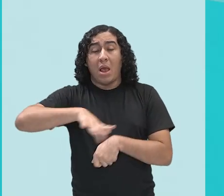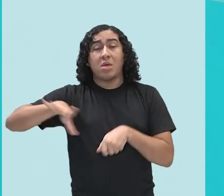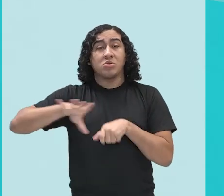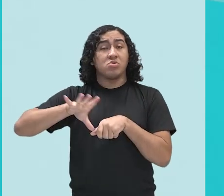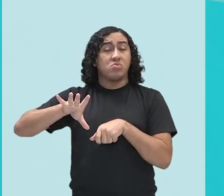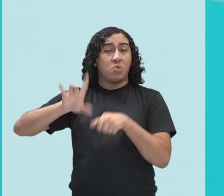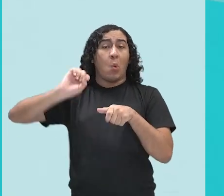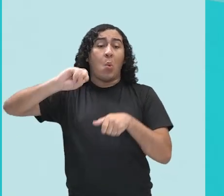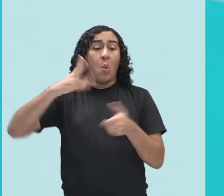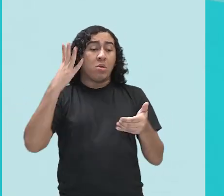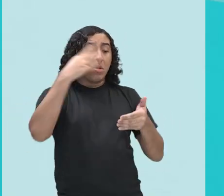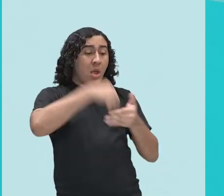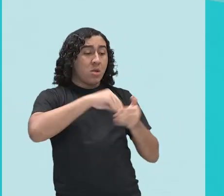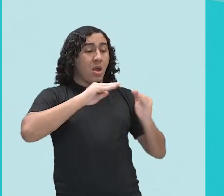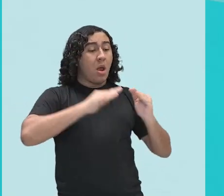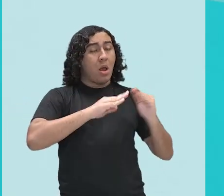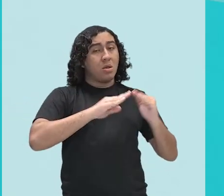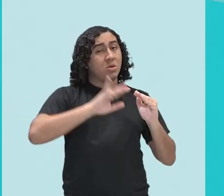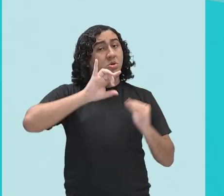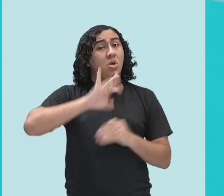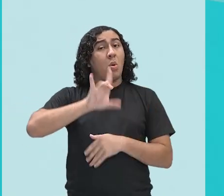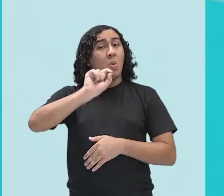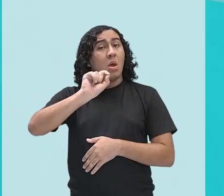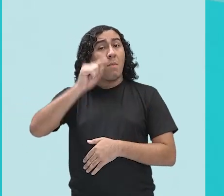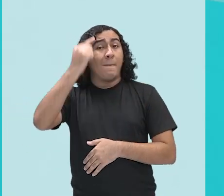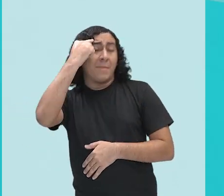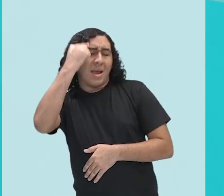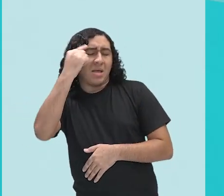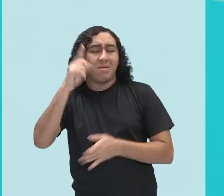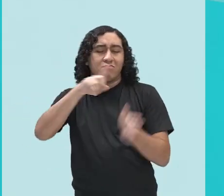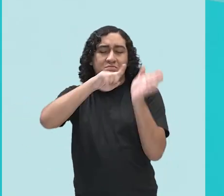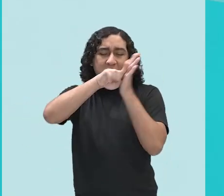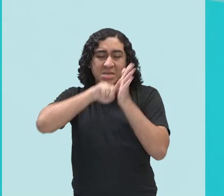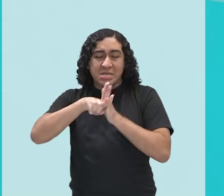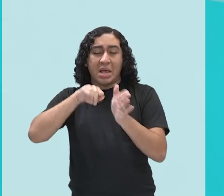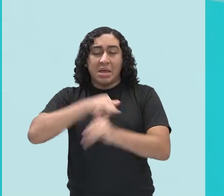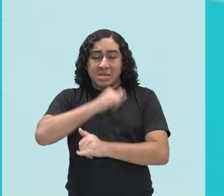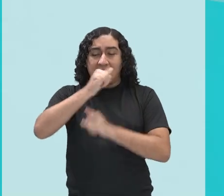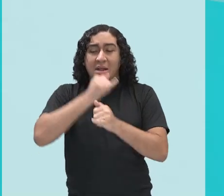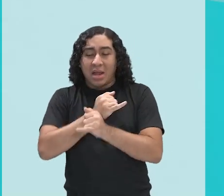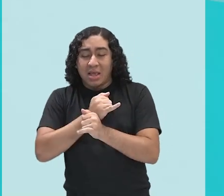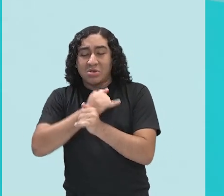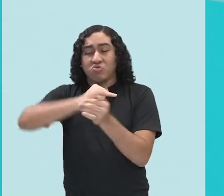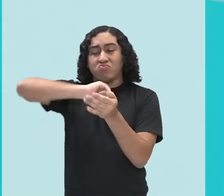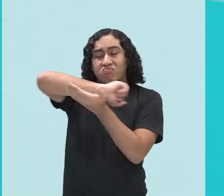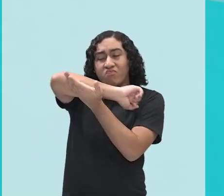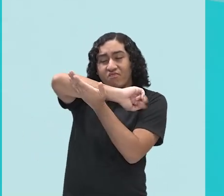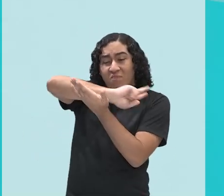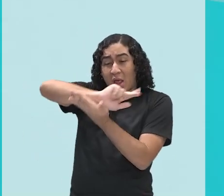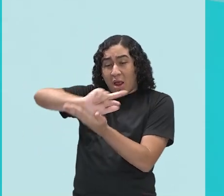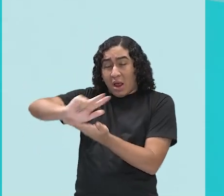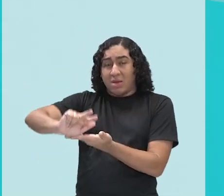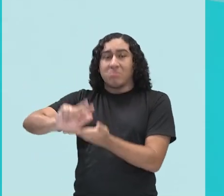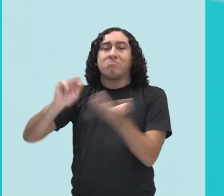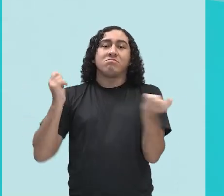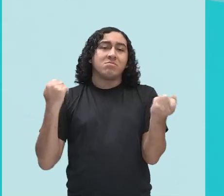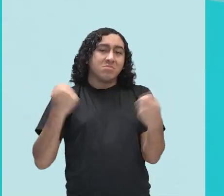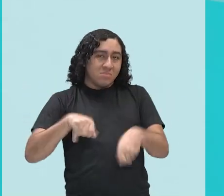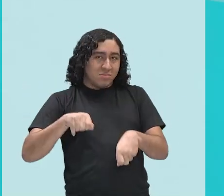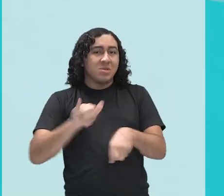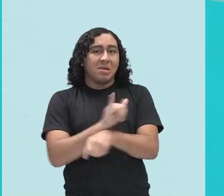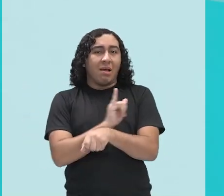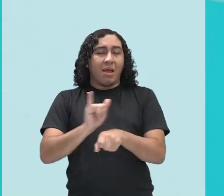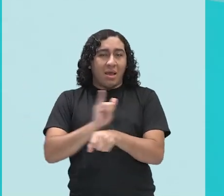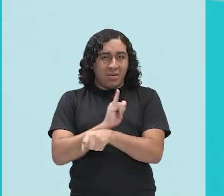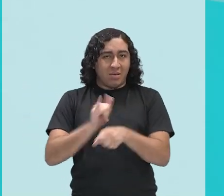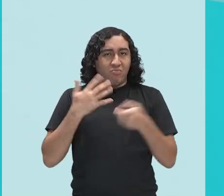até mesmo na sua casa. É só hoje em dia ver na internet, existe uma infinidade de exemplos aí para a gente acompanhar,